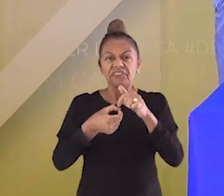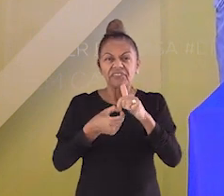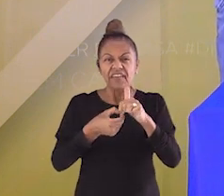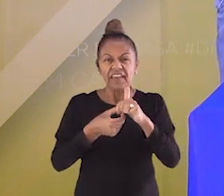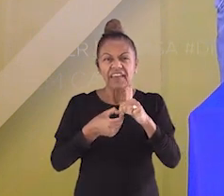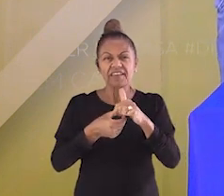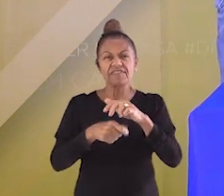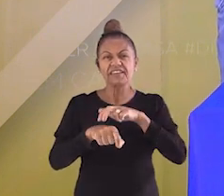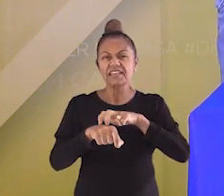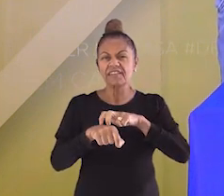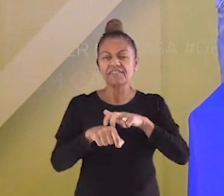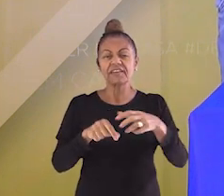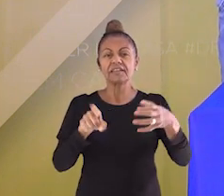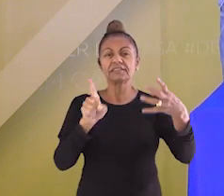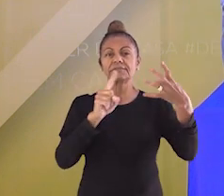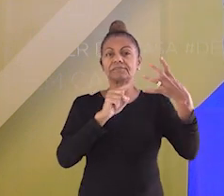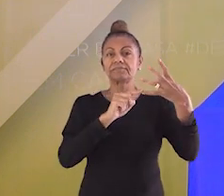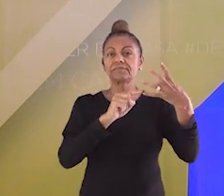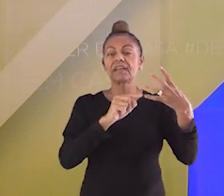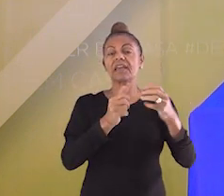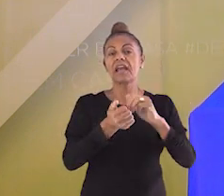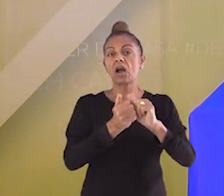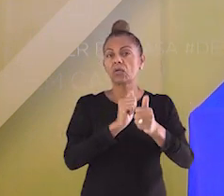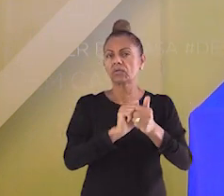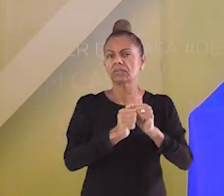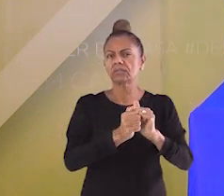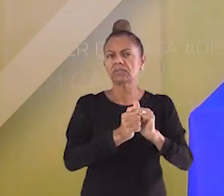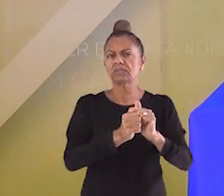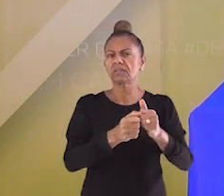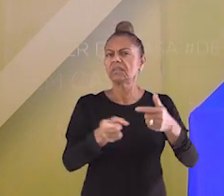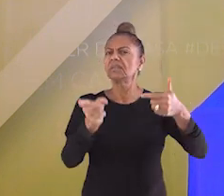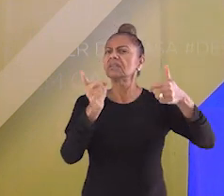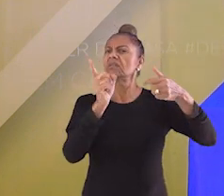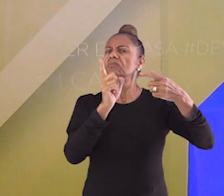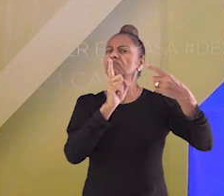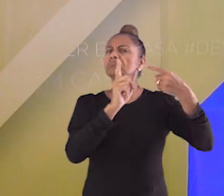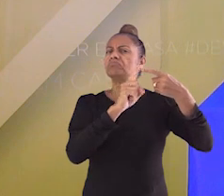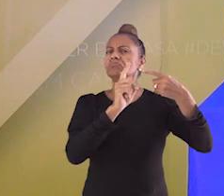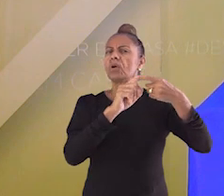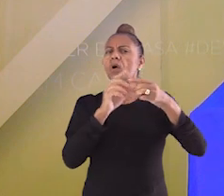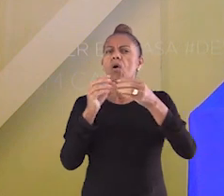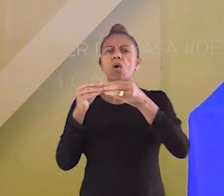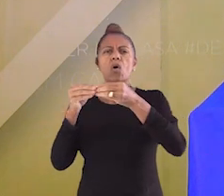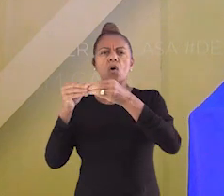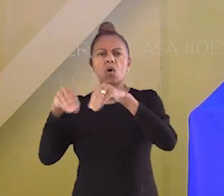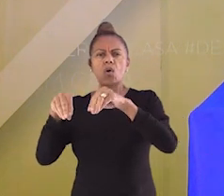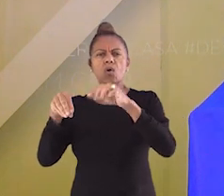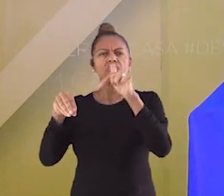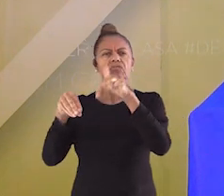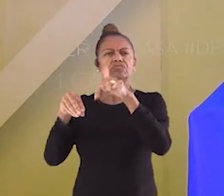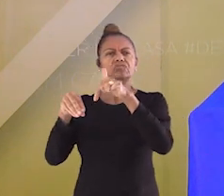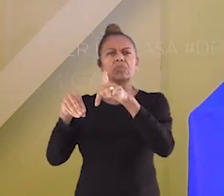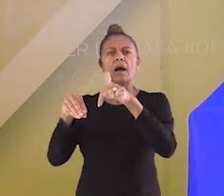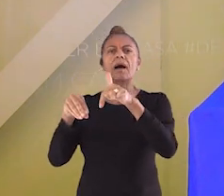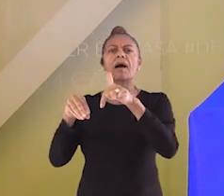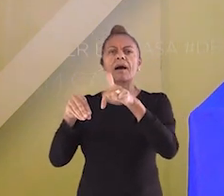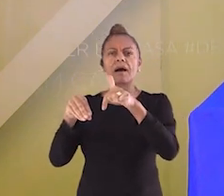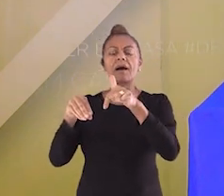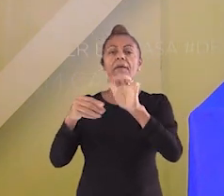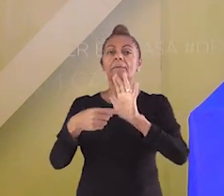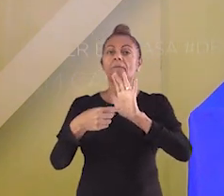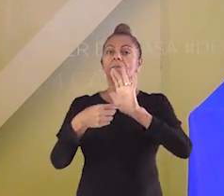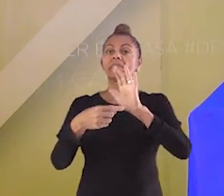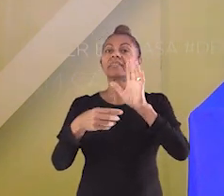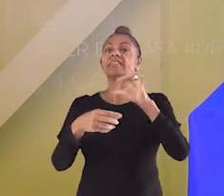gente vai falar dos 4 principais, tá bom? Então, qual o papel do ovo nesse sentido? O ovo, ele